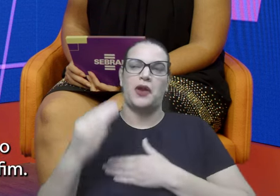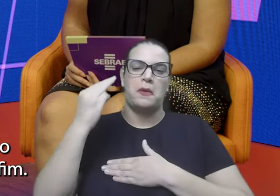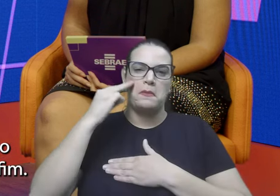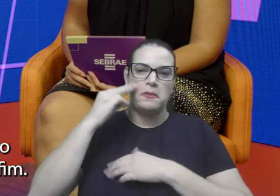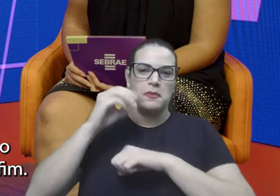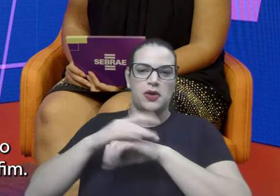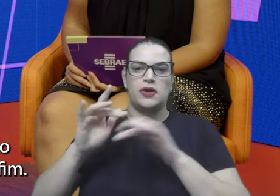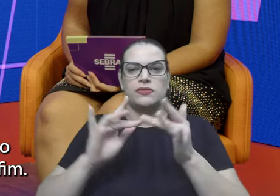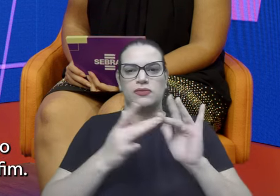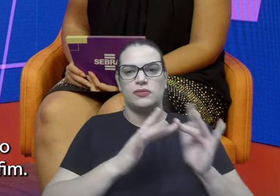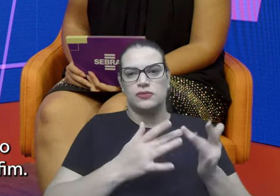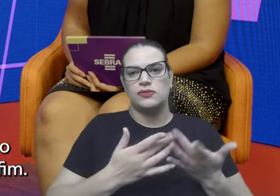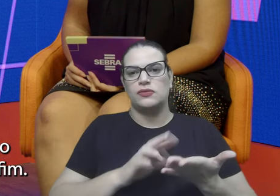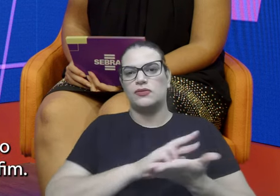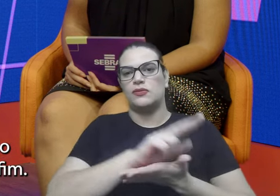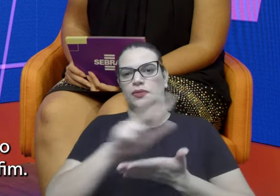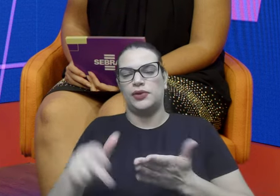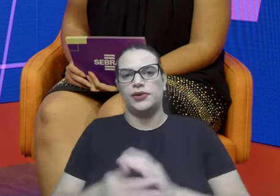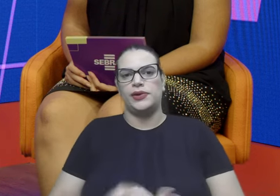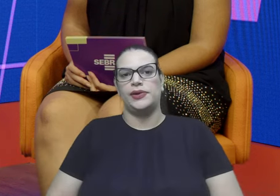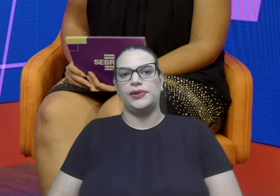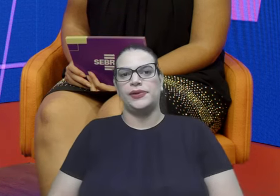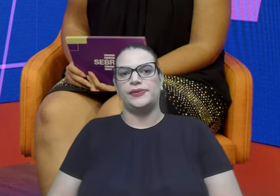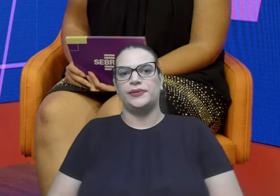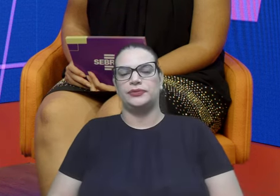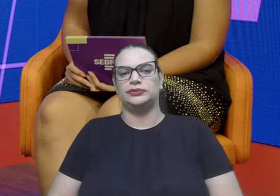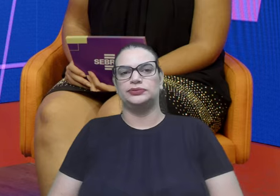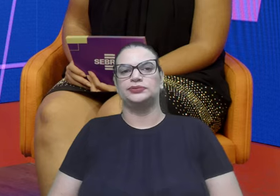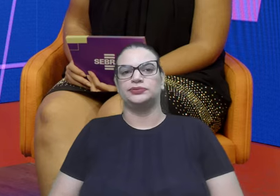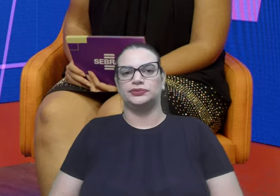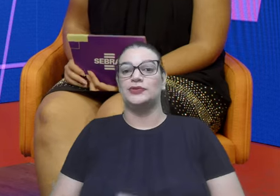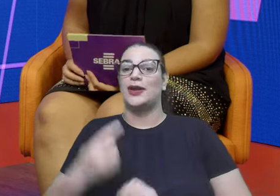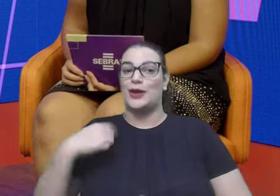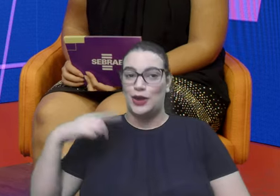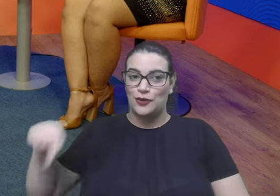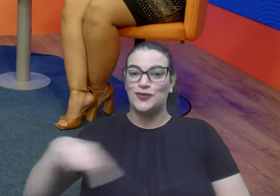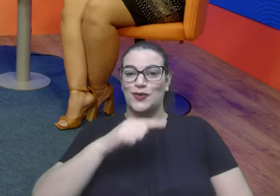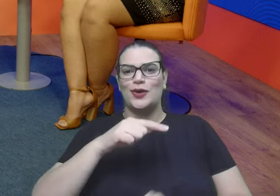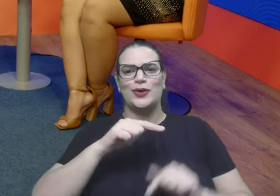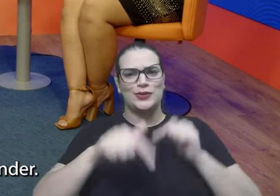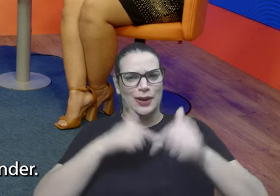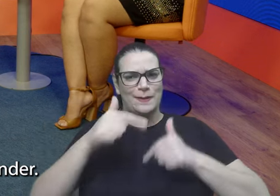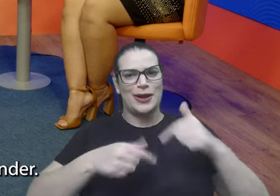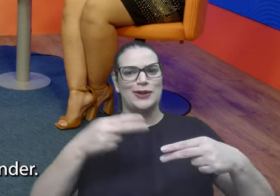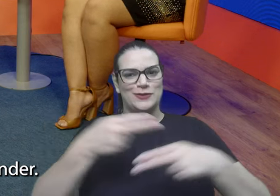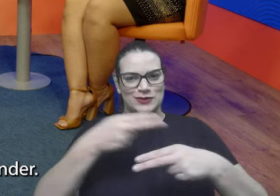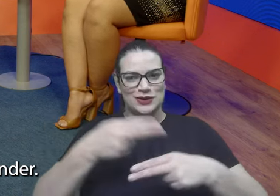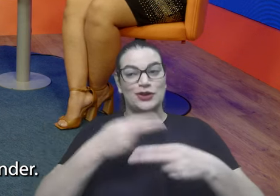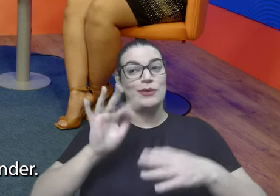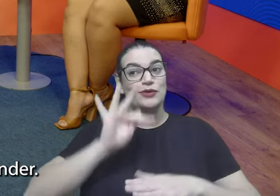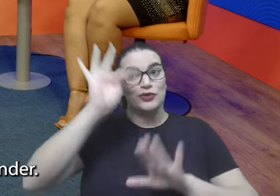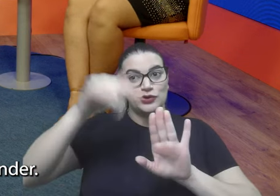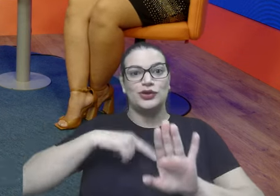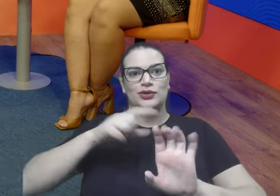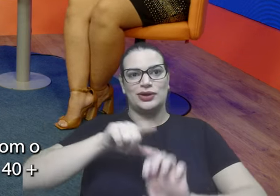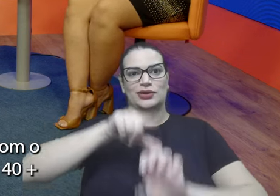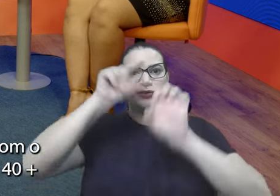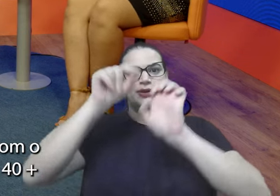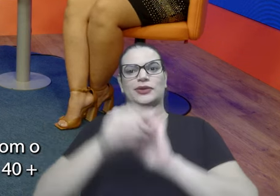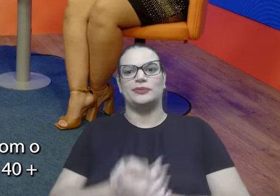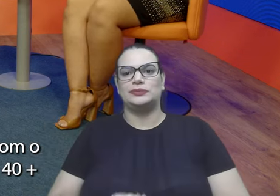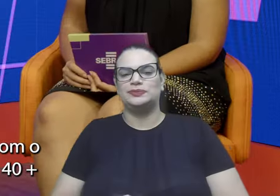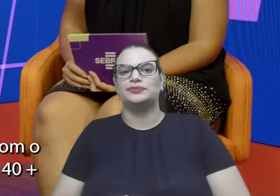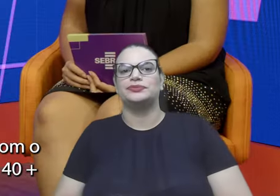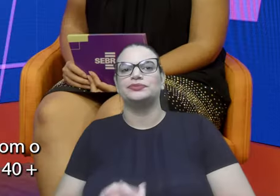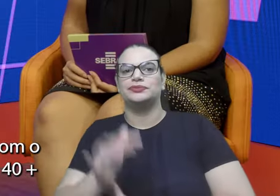mentorias networking enfim nós estamos te esperando trabal mas um dia eu quero empreender isso